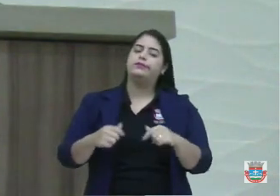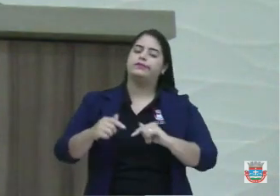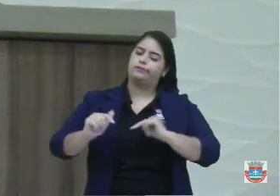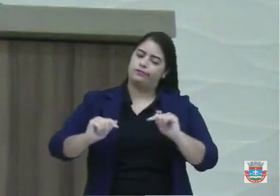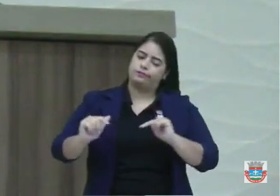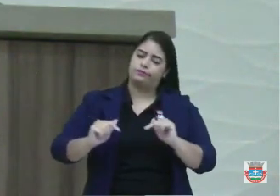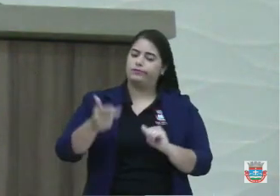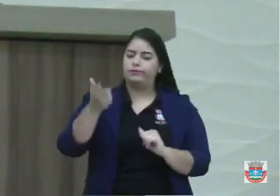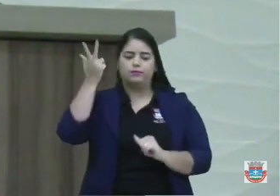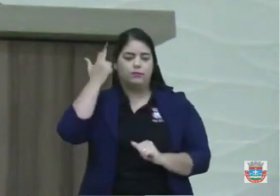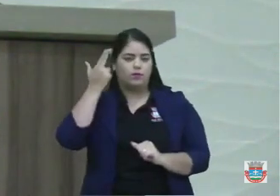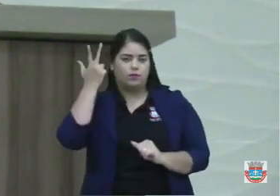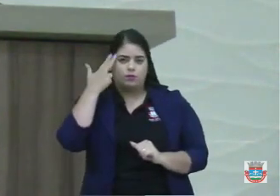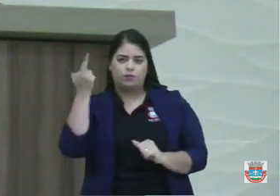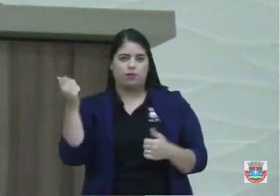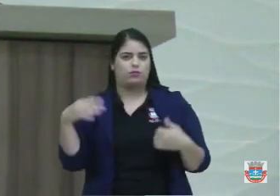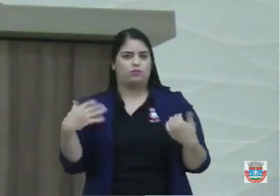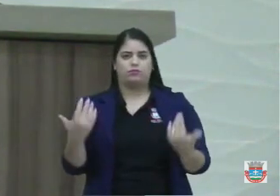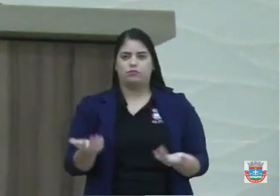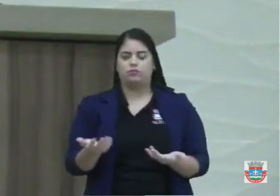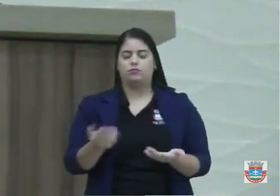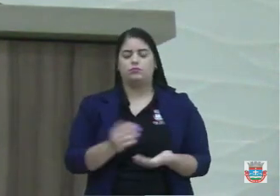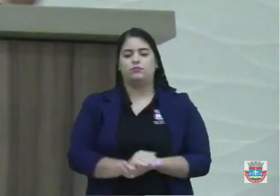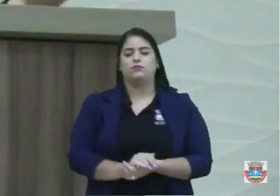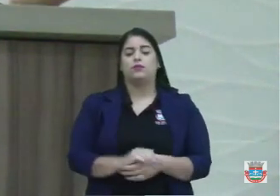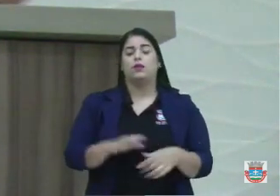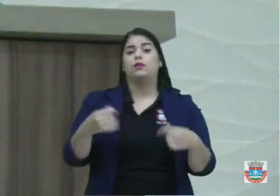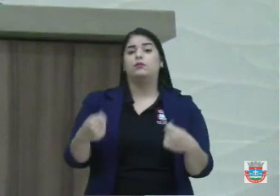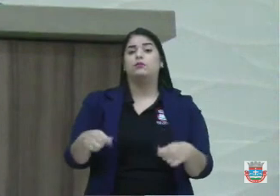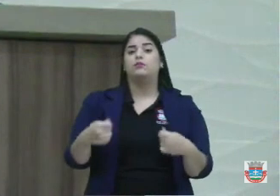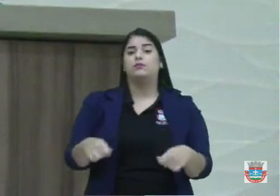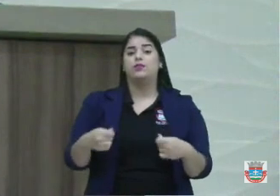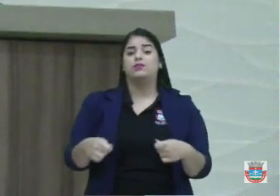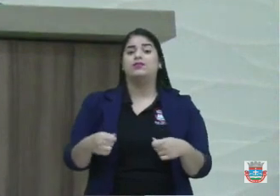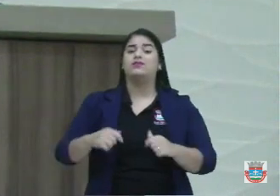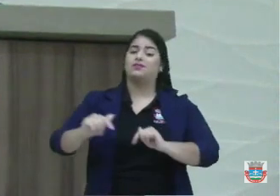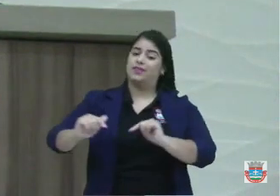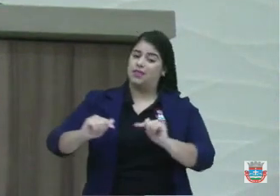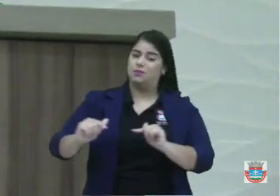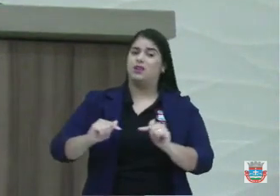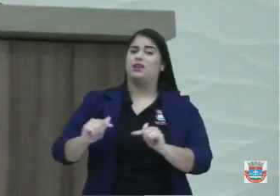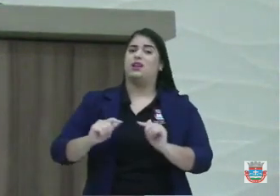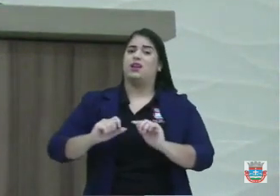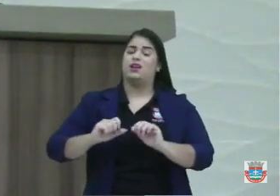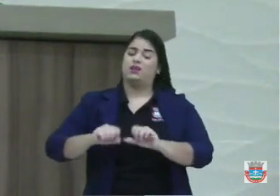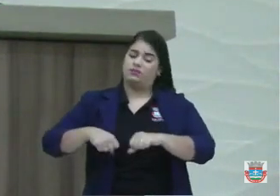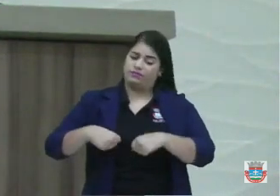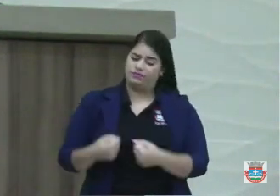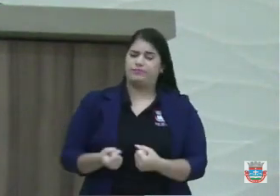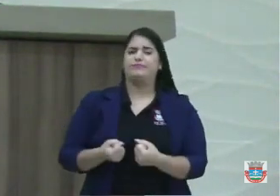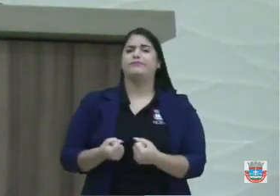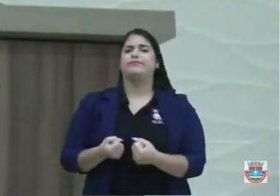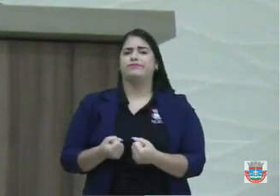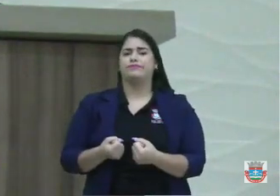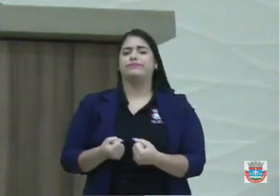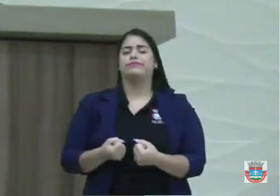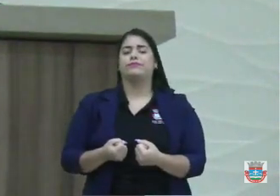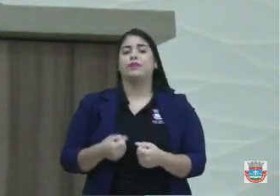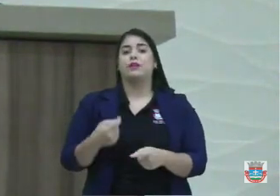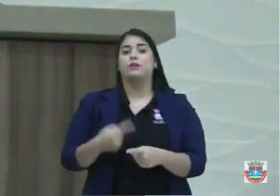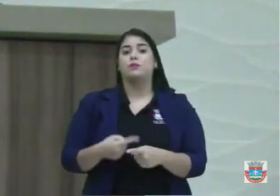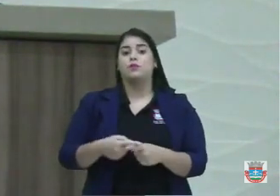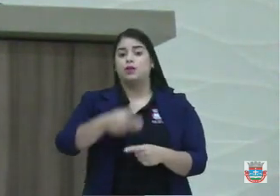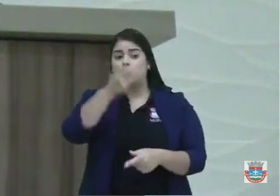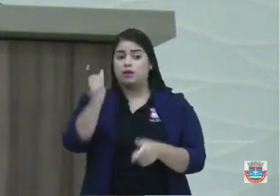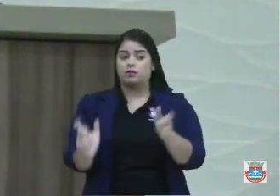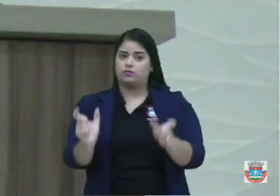Com o subsídio que vem até nós, a gente temos que se virar nos 30. Mas temos que fazer, porque as pessoas são mais